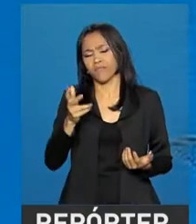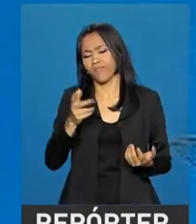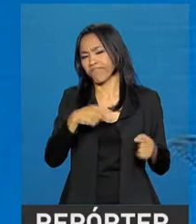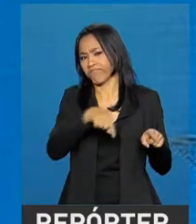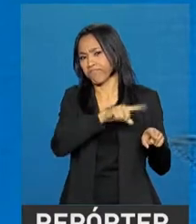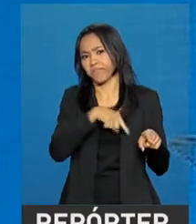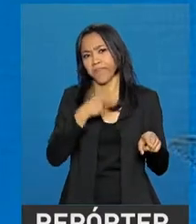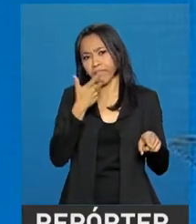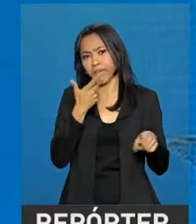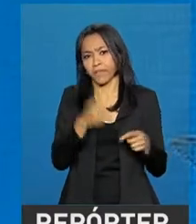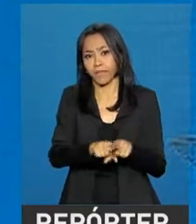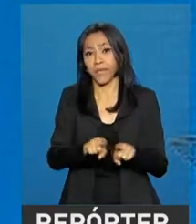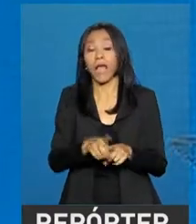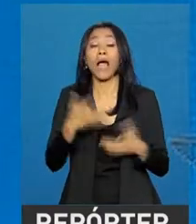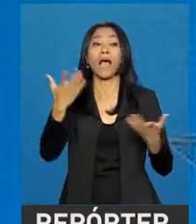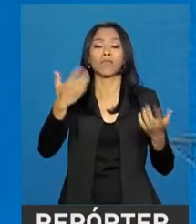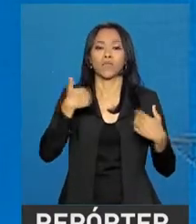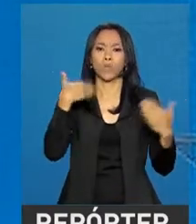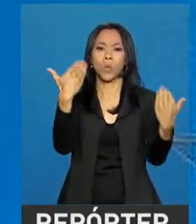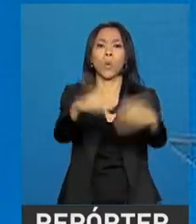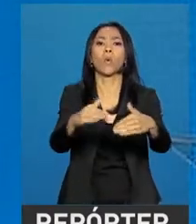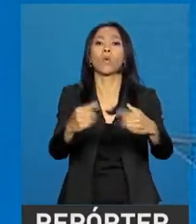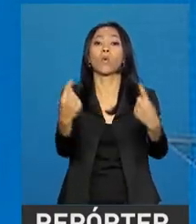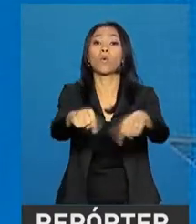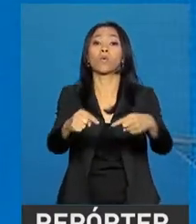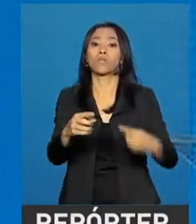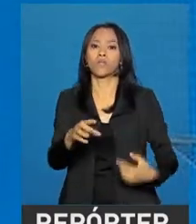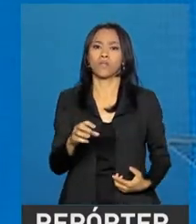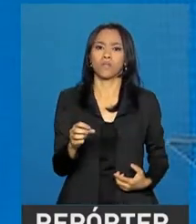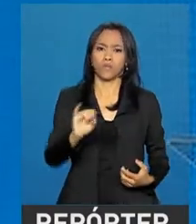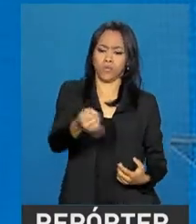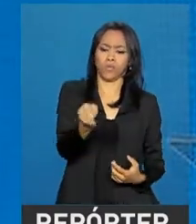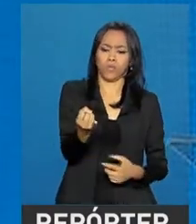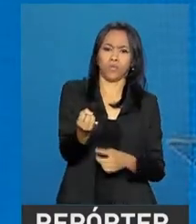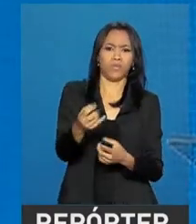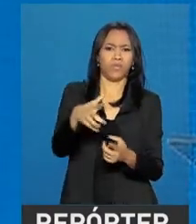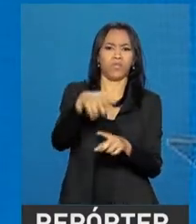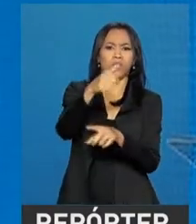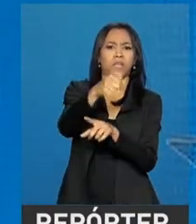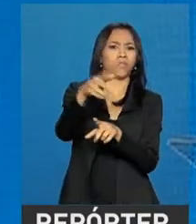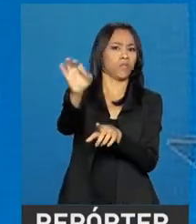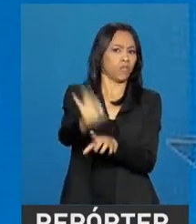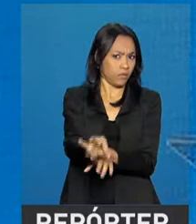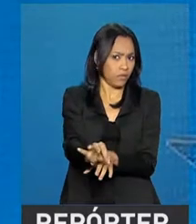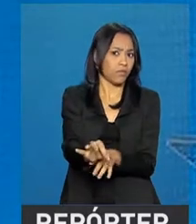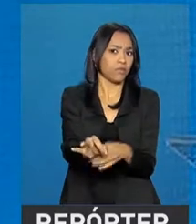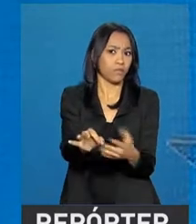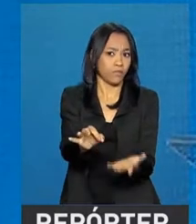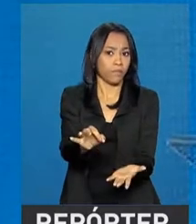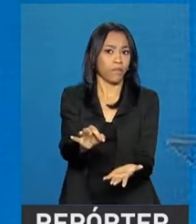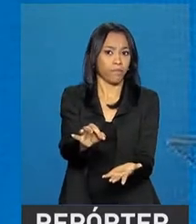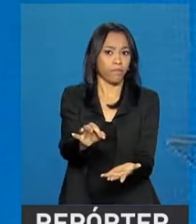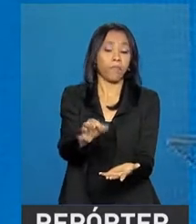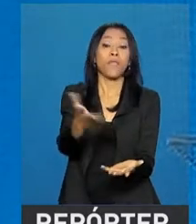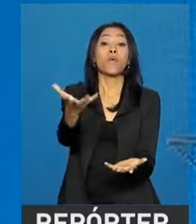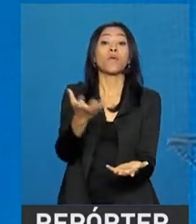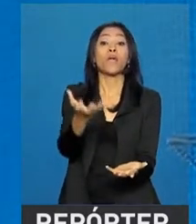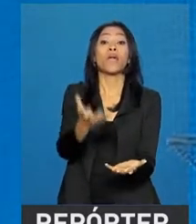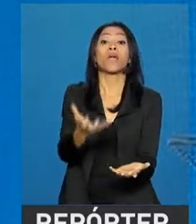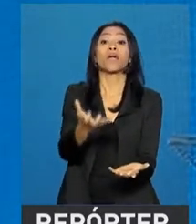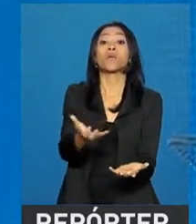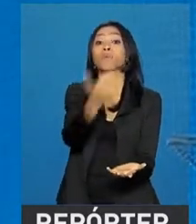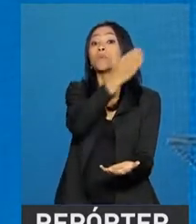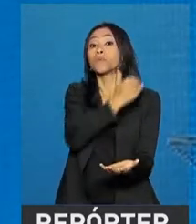seguinte eu sou contra esses juros mínimos aí e 7% não tendência até admirou quer aqueles juros